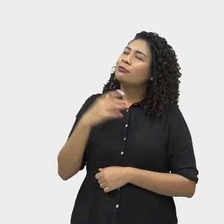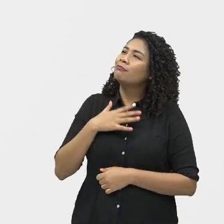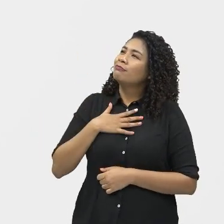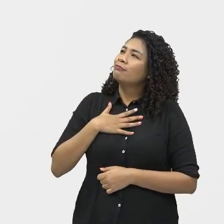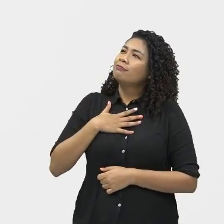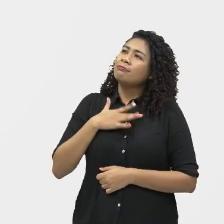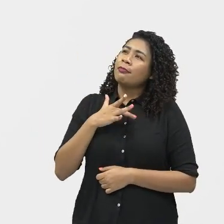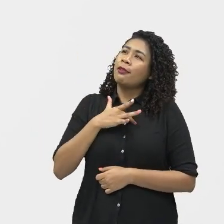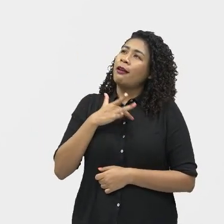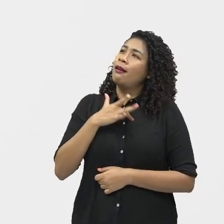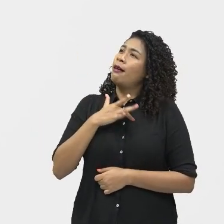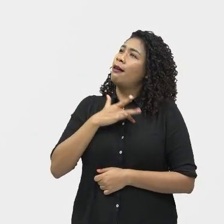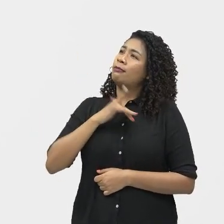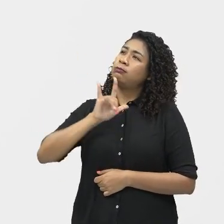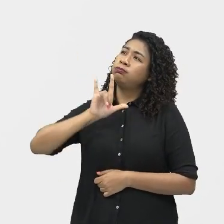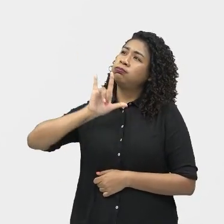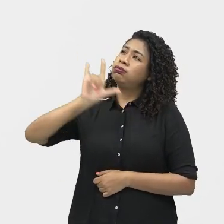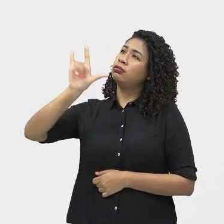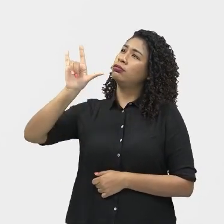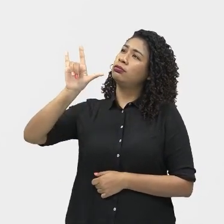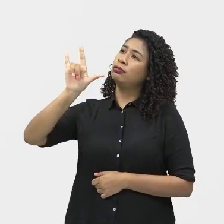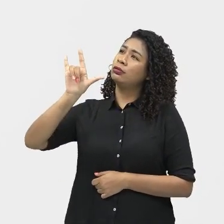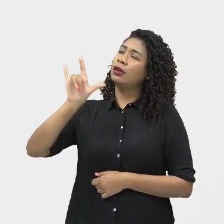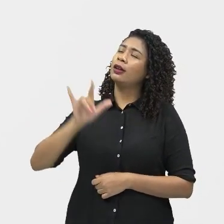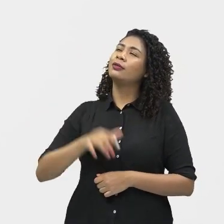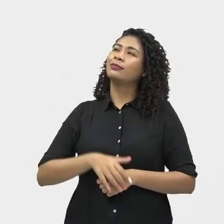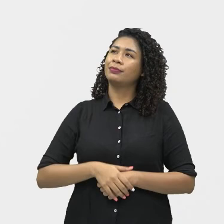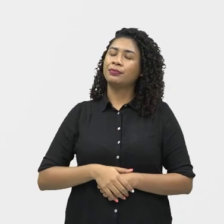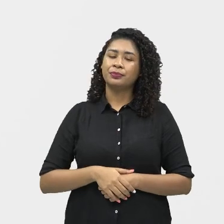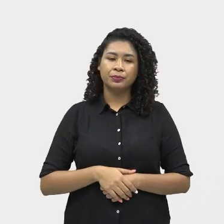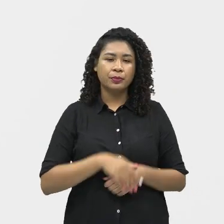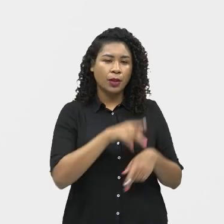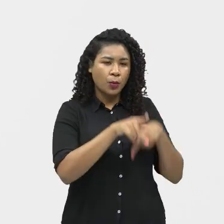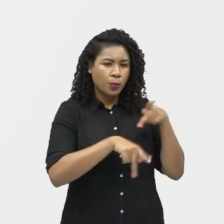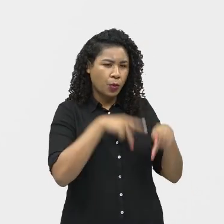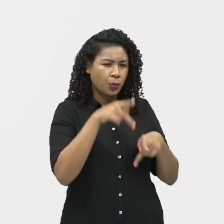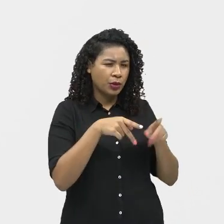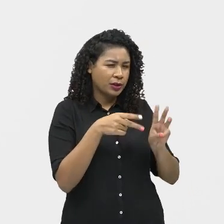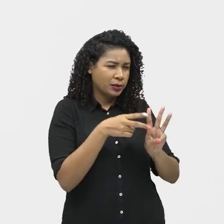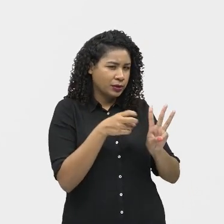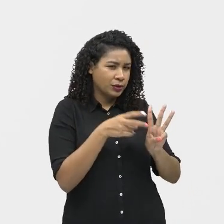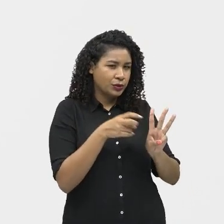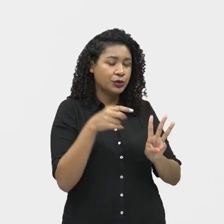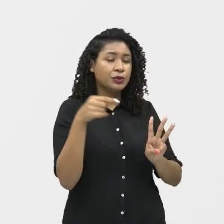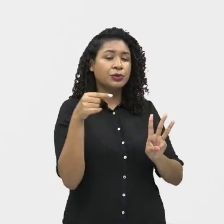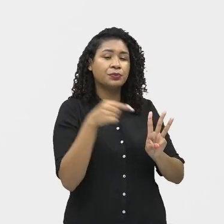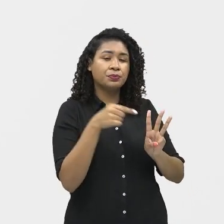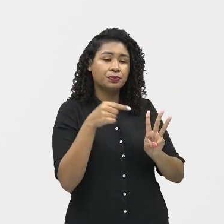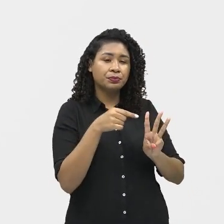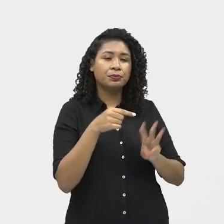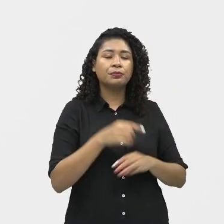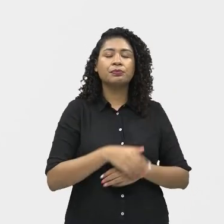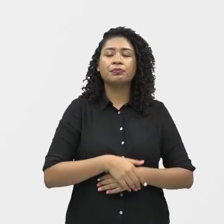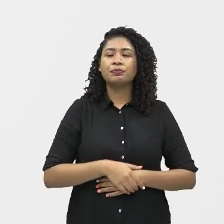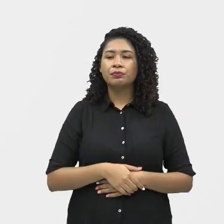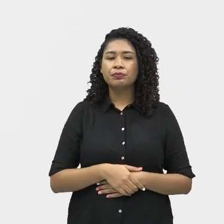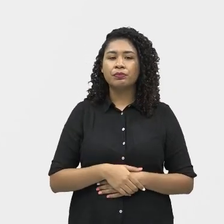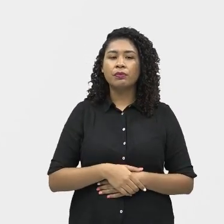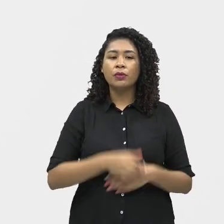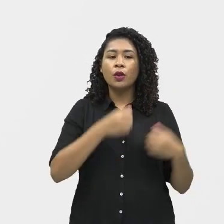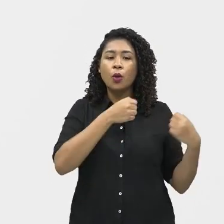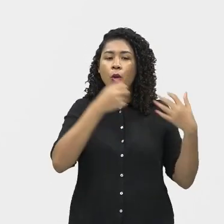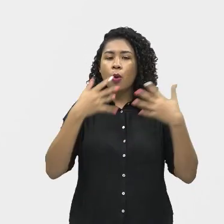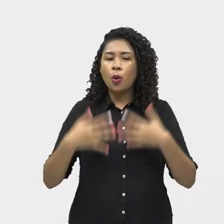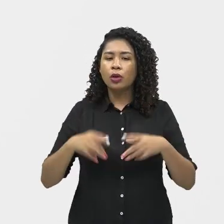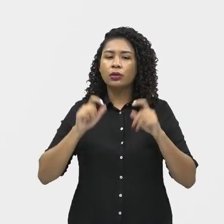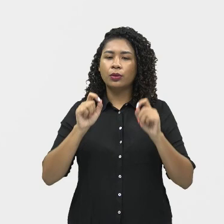apaixona-se por ela. Segundo contavam os indígenas, Jaci descia à terra para buscar alguma virgem e transformá-la